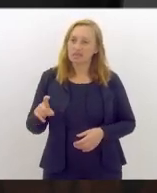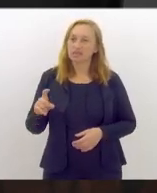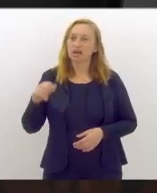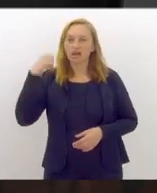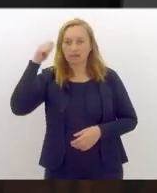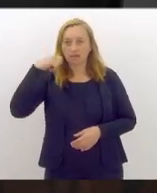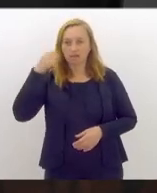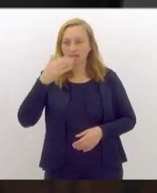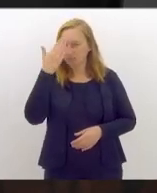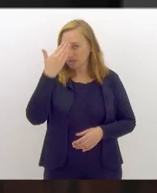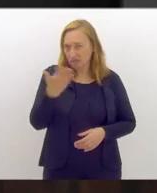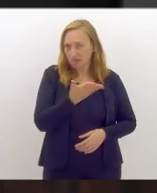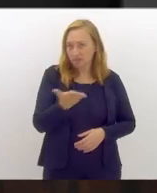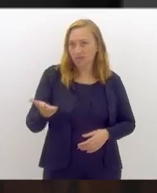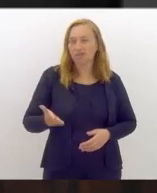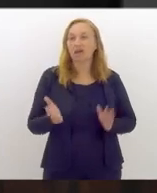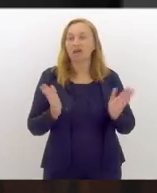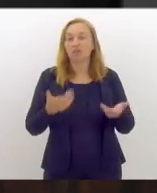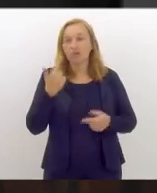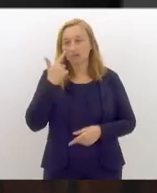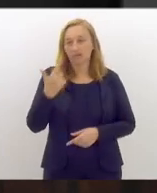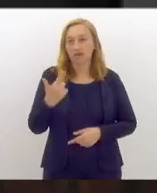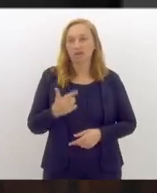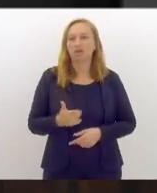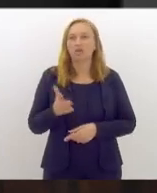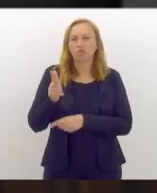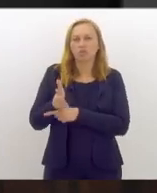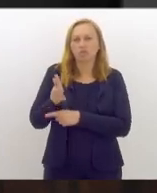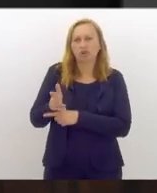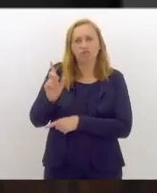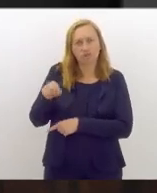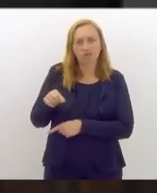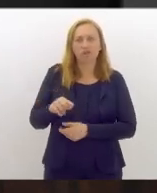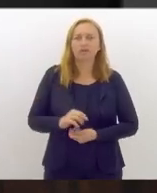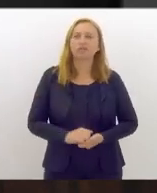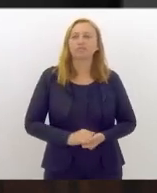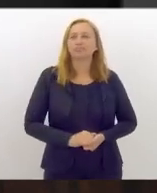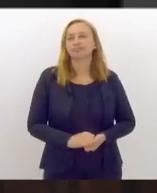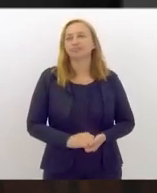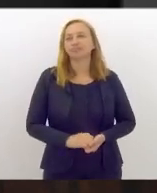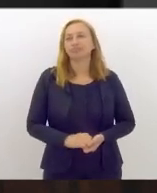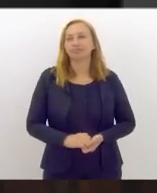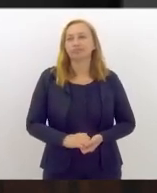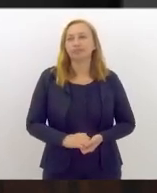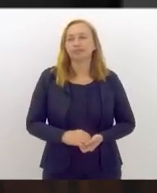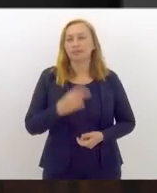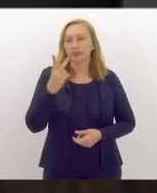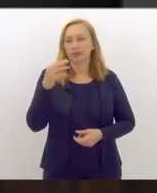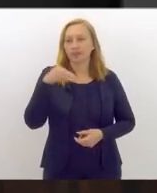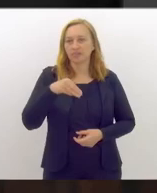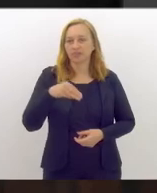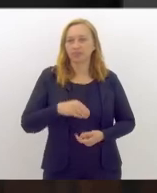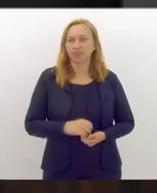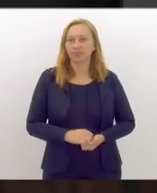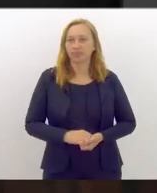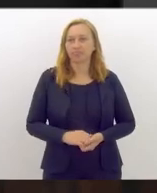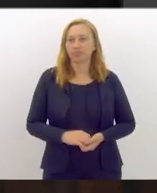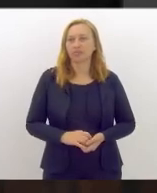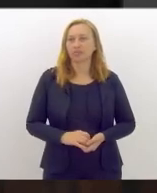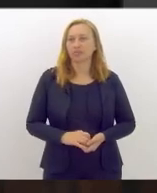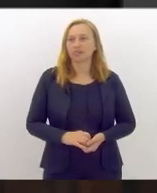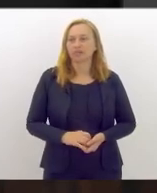a todos vamos agora assistir um vídeo né de dois minutos